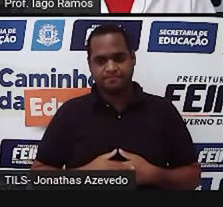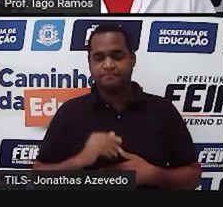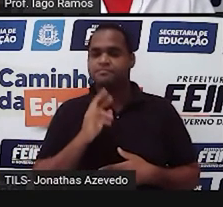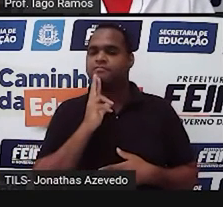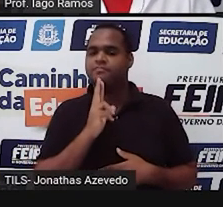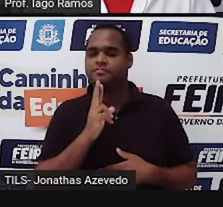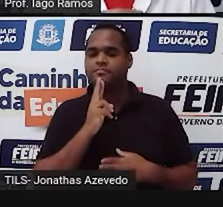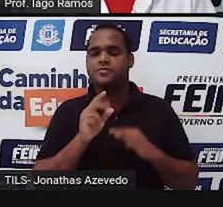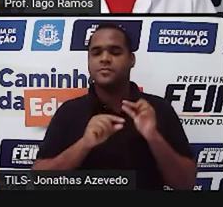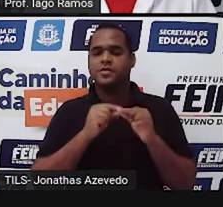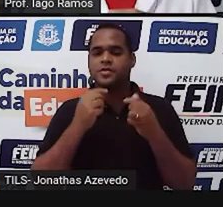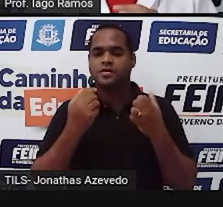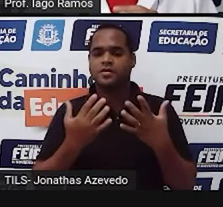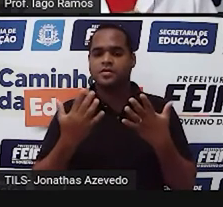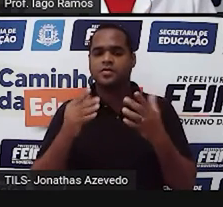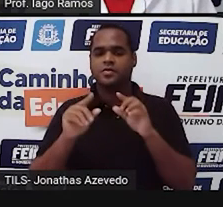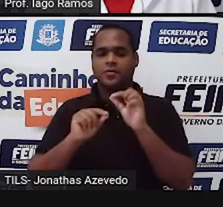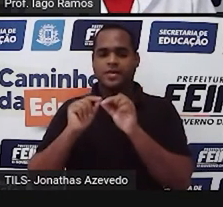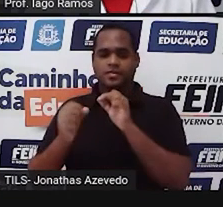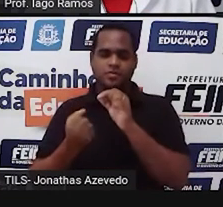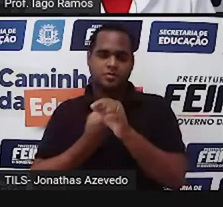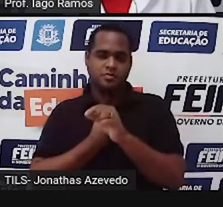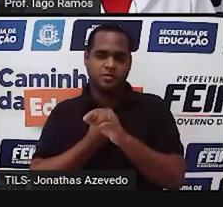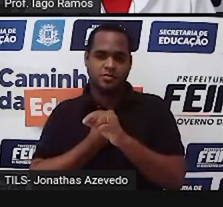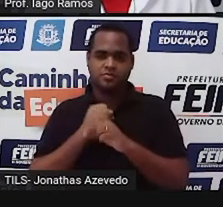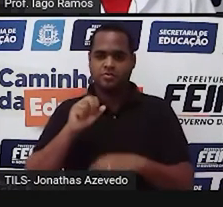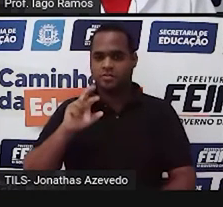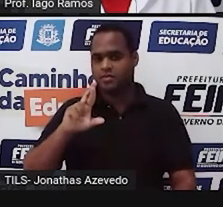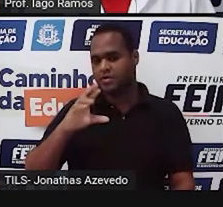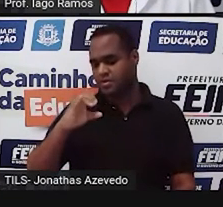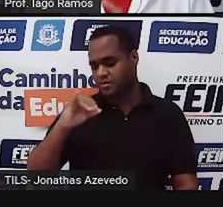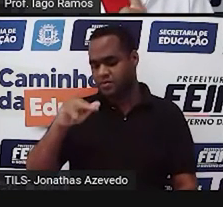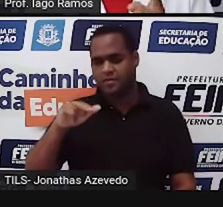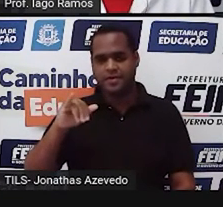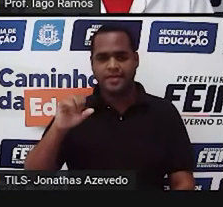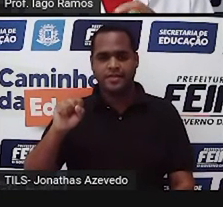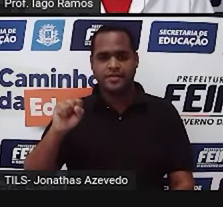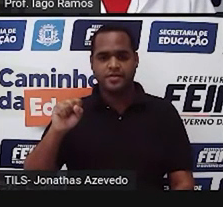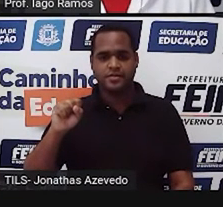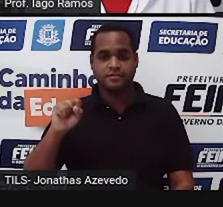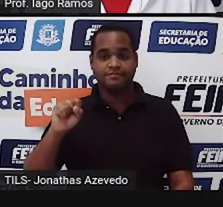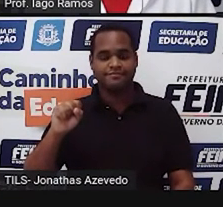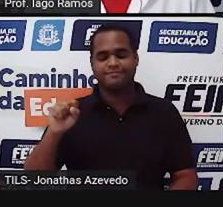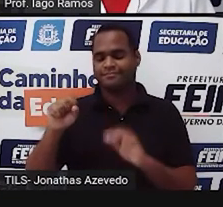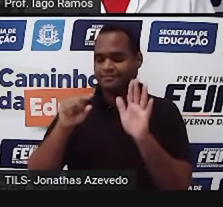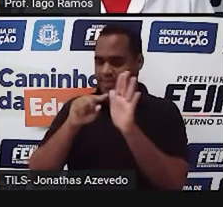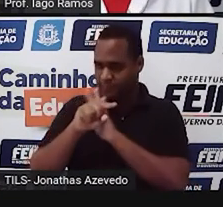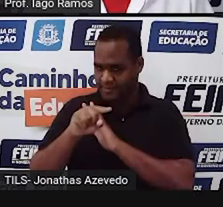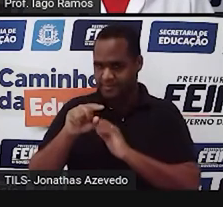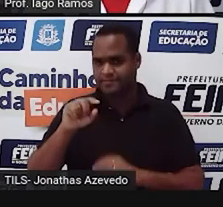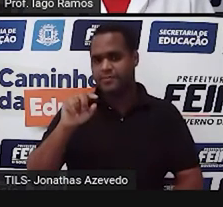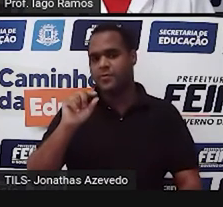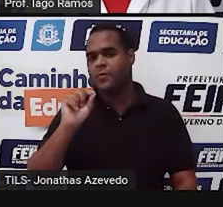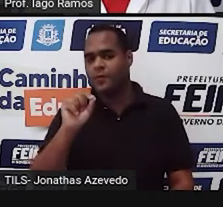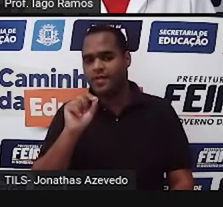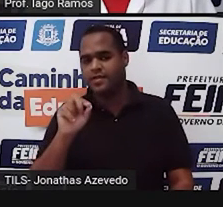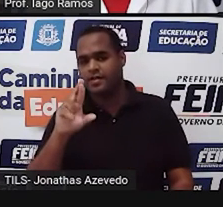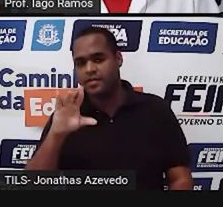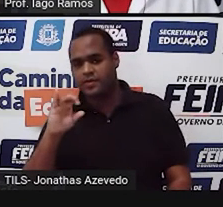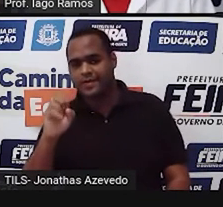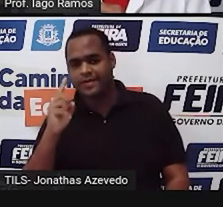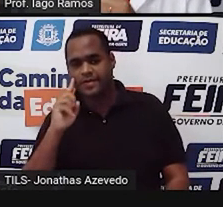resposta é o que são números racionais e olha só pergunta né ou o que são